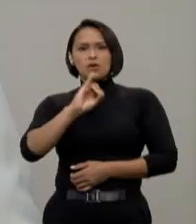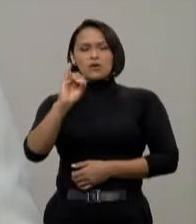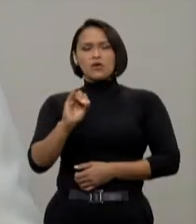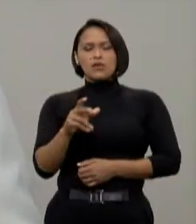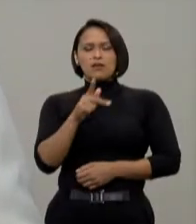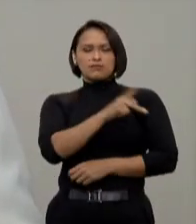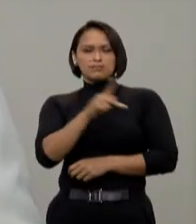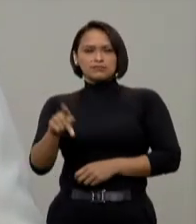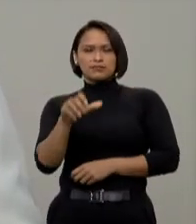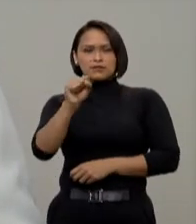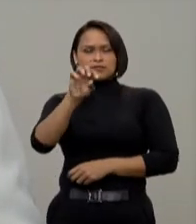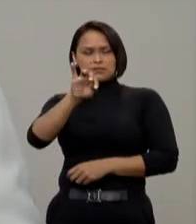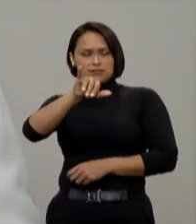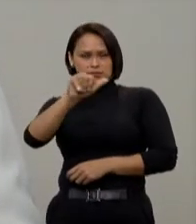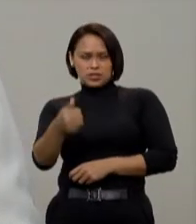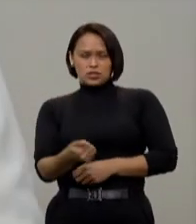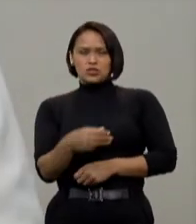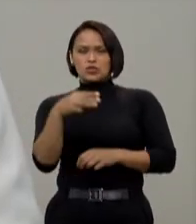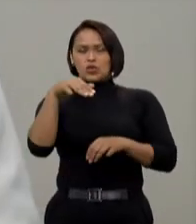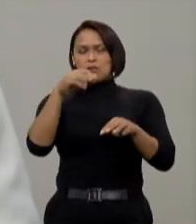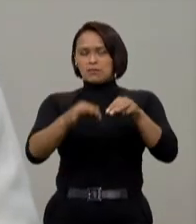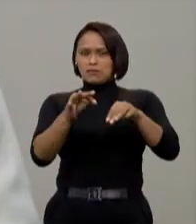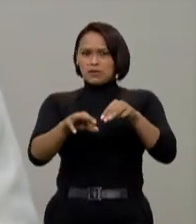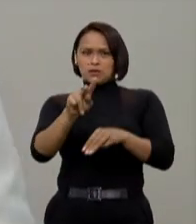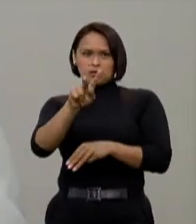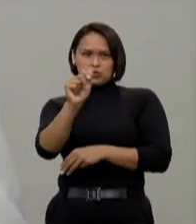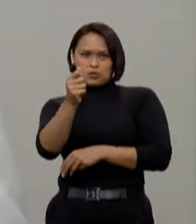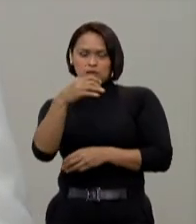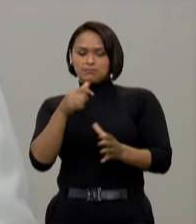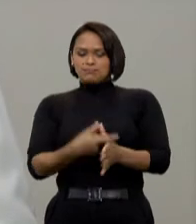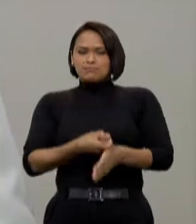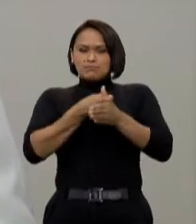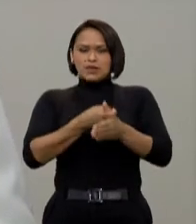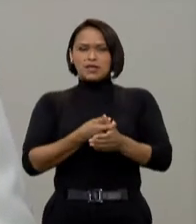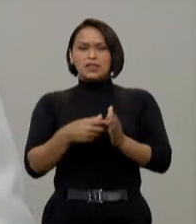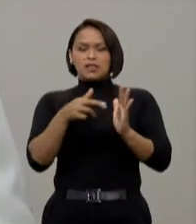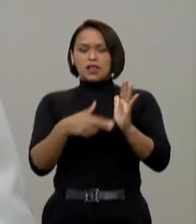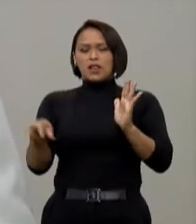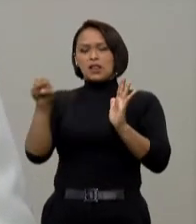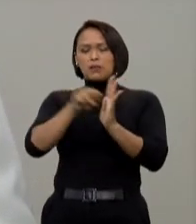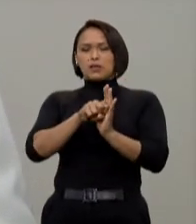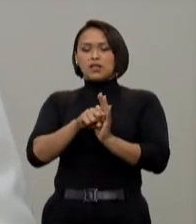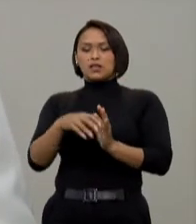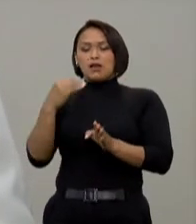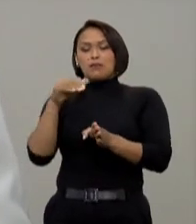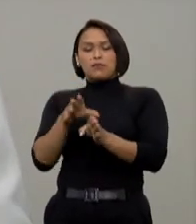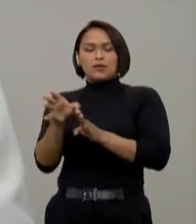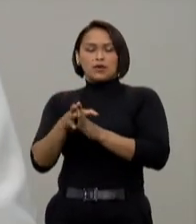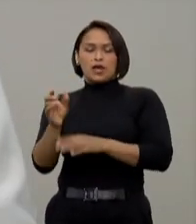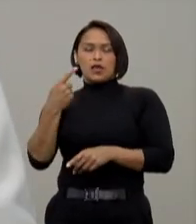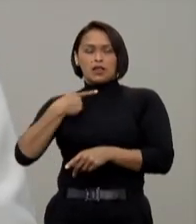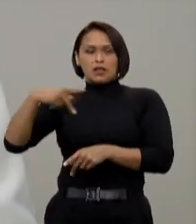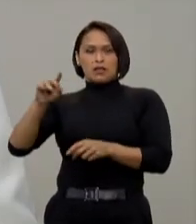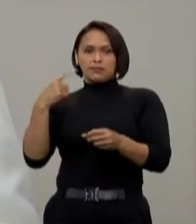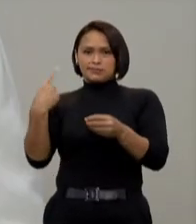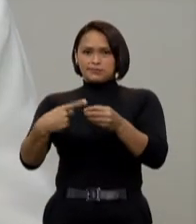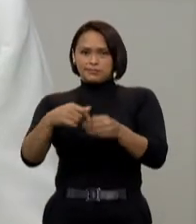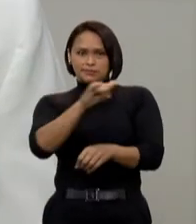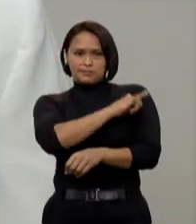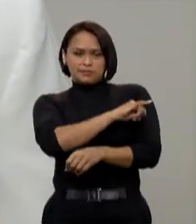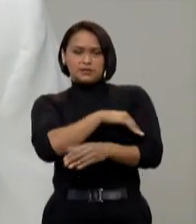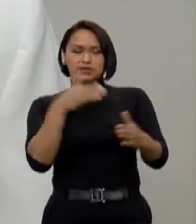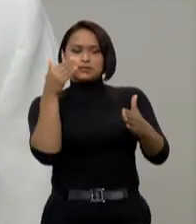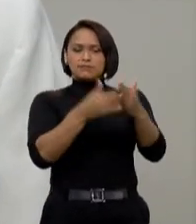Olá! O presidente do Superior Tribunal de Justiça, ministro Humberto Martins, suspendeu liminares concedidas pelo Tribunal de Justiça do Rio de Janeiro